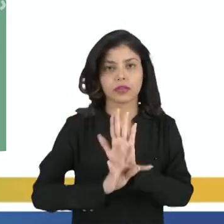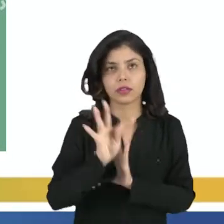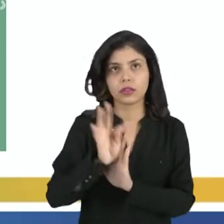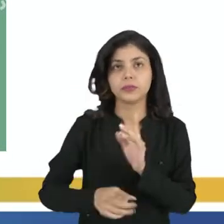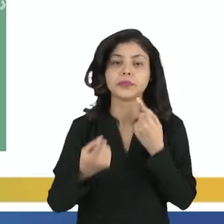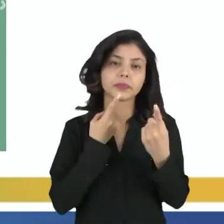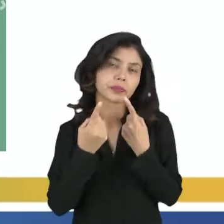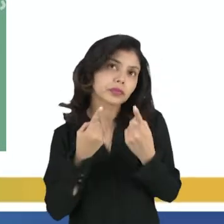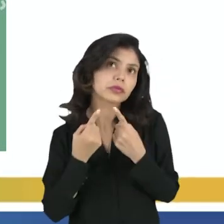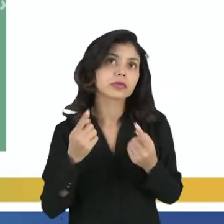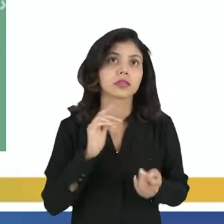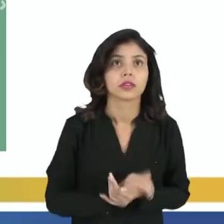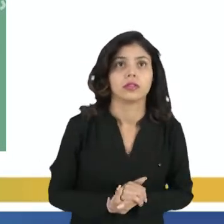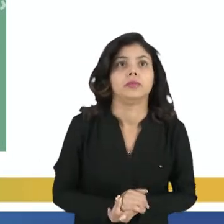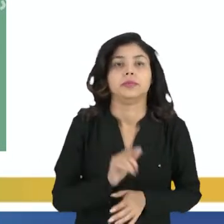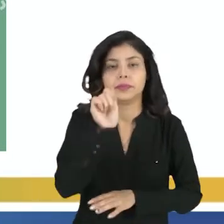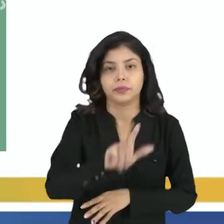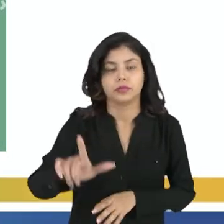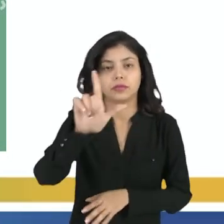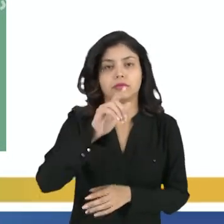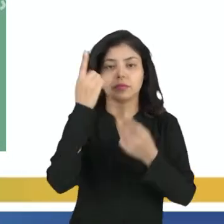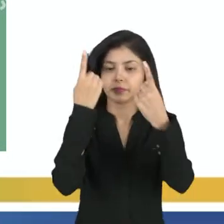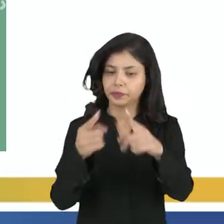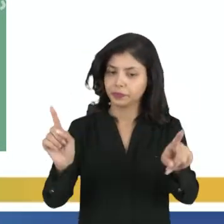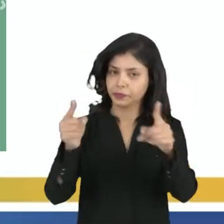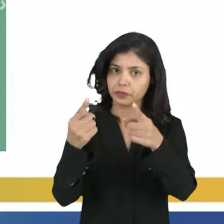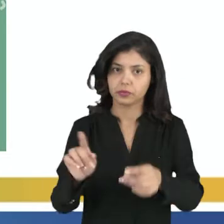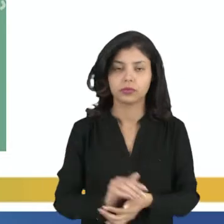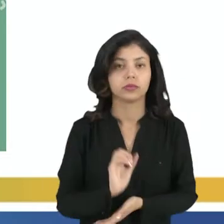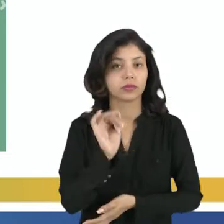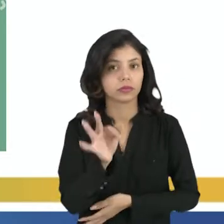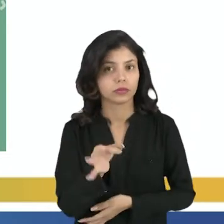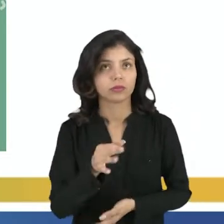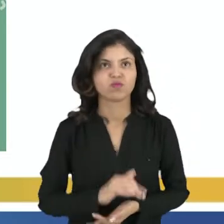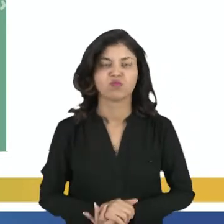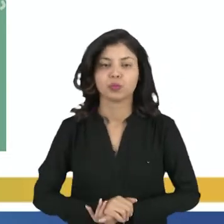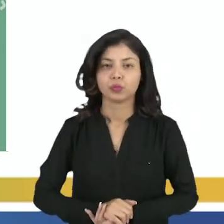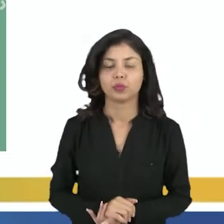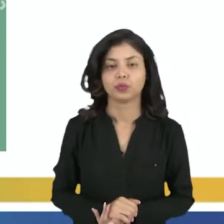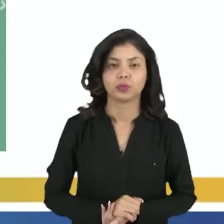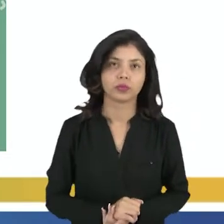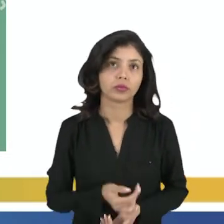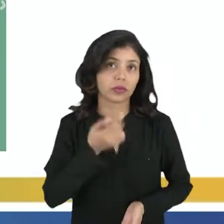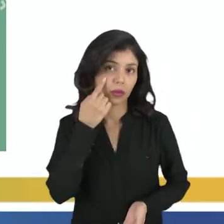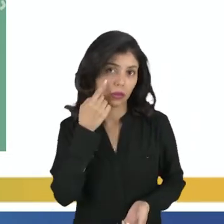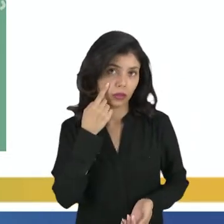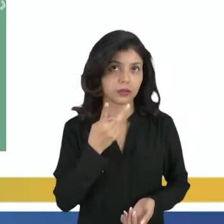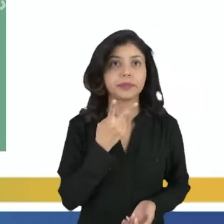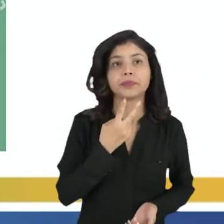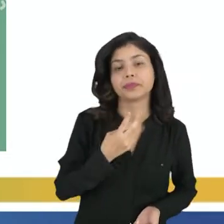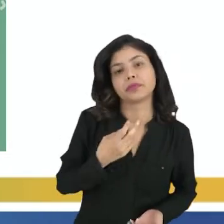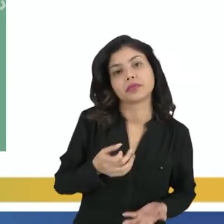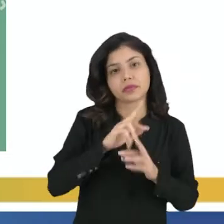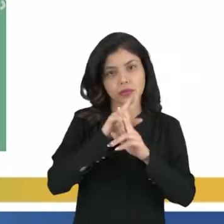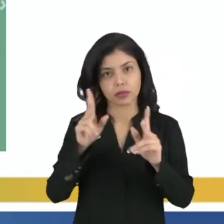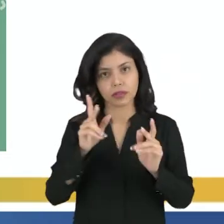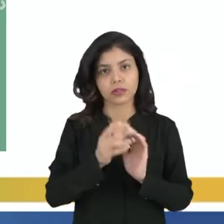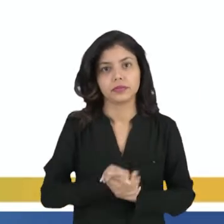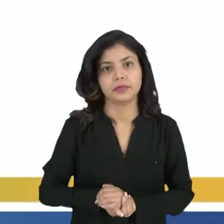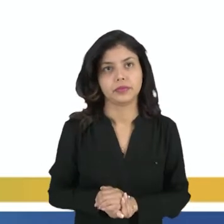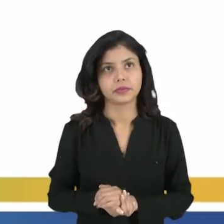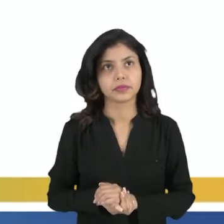do discurso, da literatura e da música, tá certo? A gente vai conseguir enxergar essas vozes aí